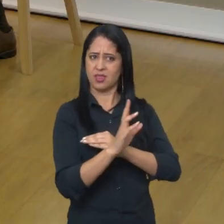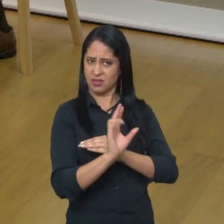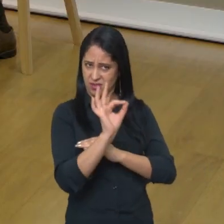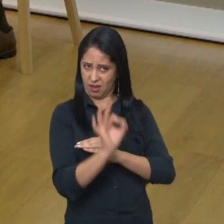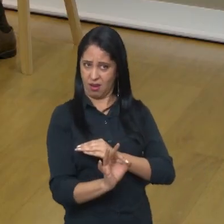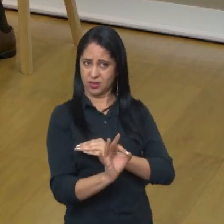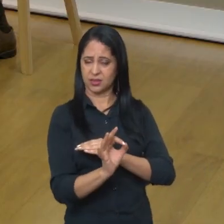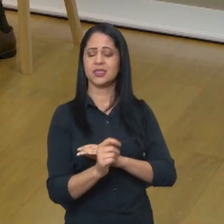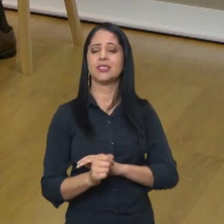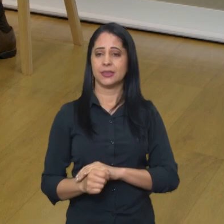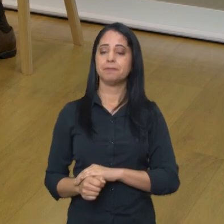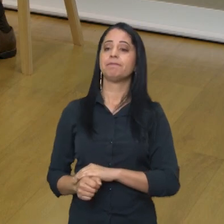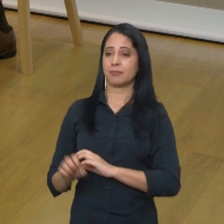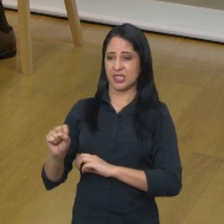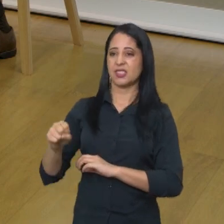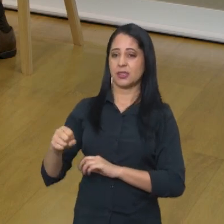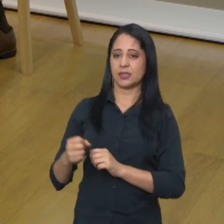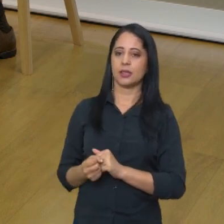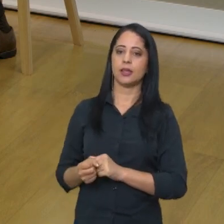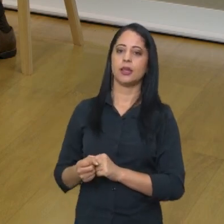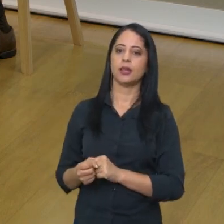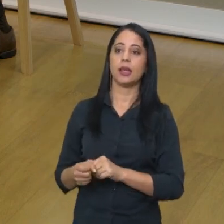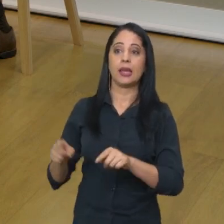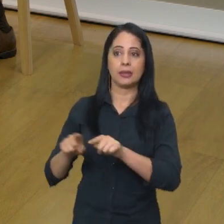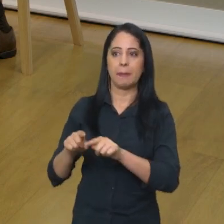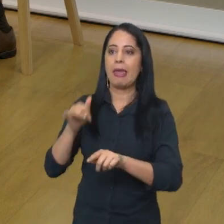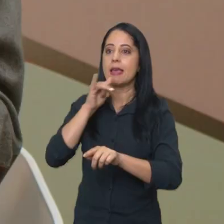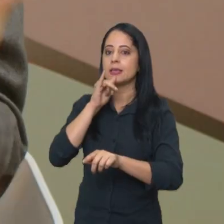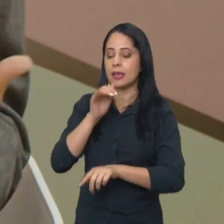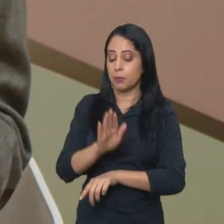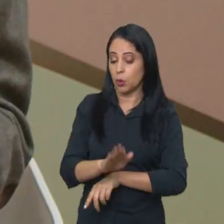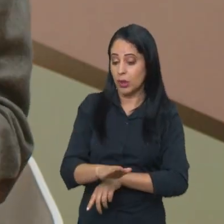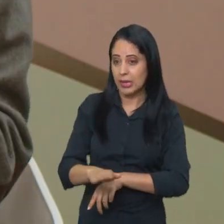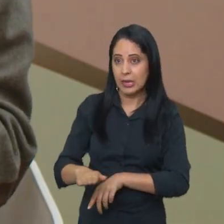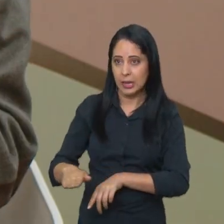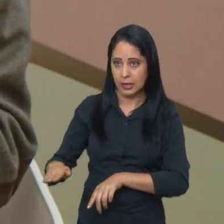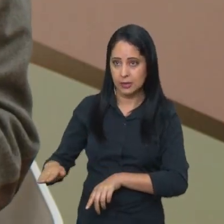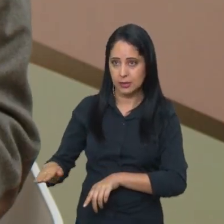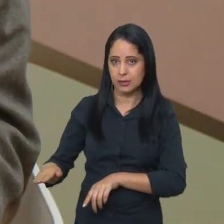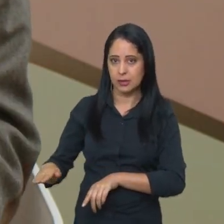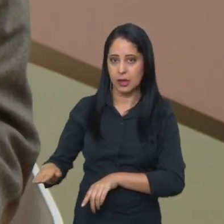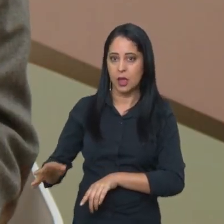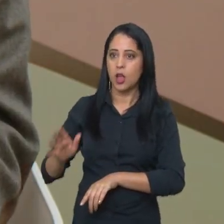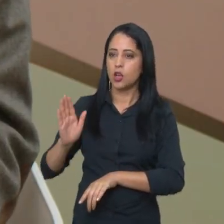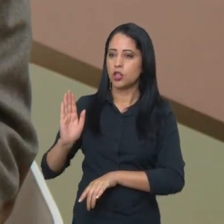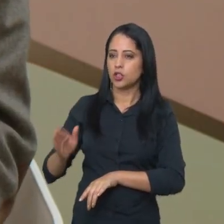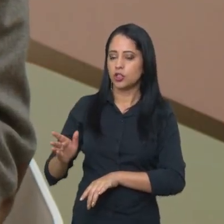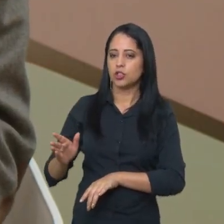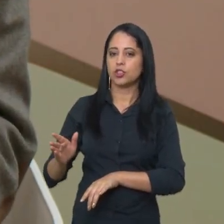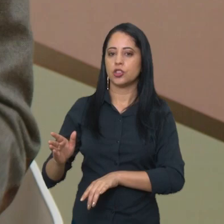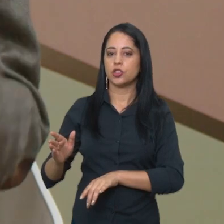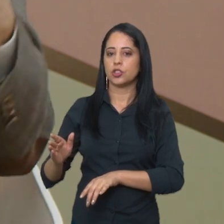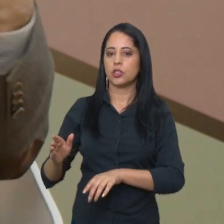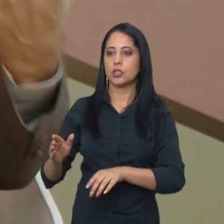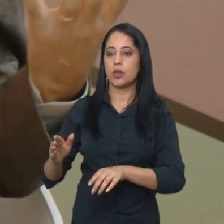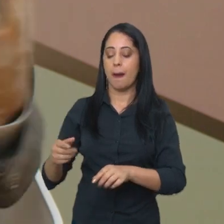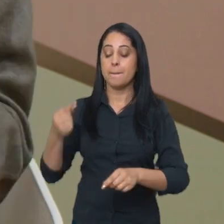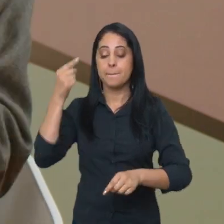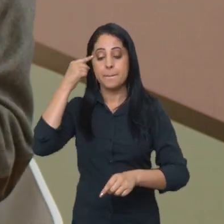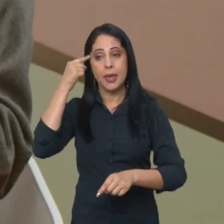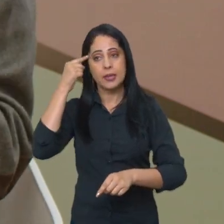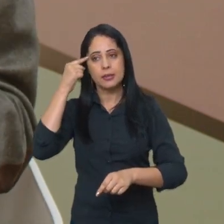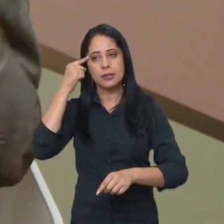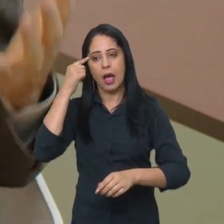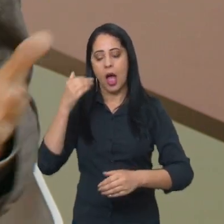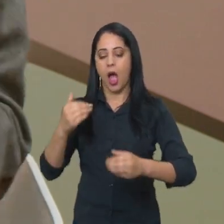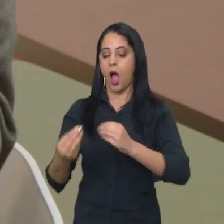vida. A gente tem que educar desde criança para aprender a cuidar desse